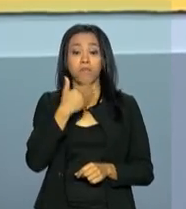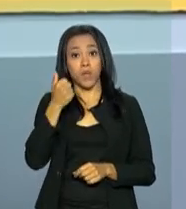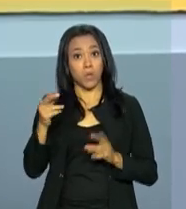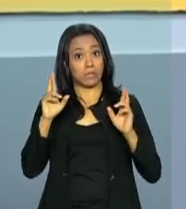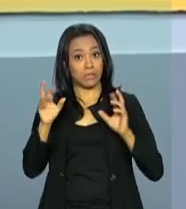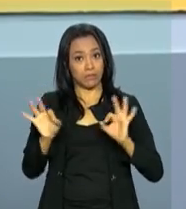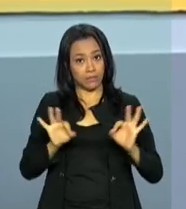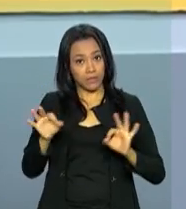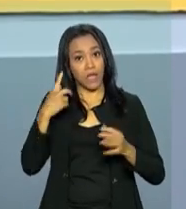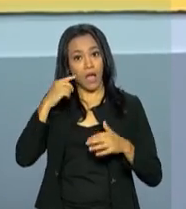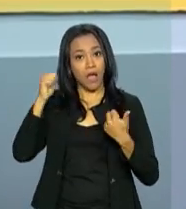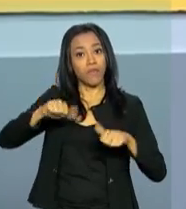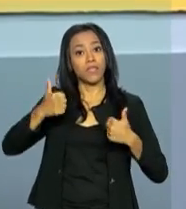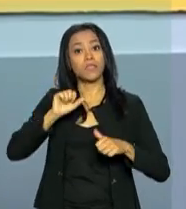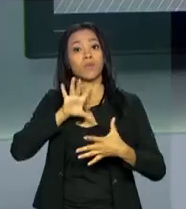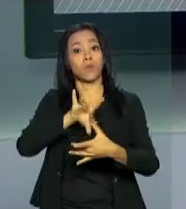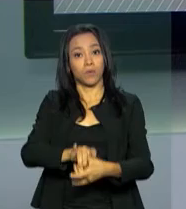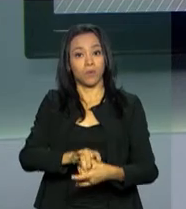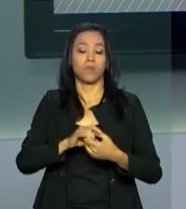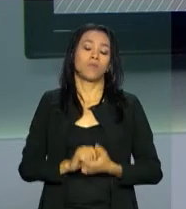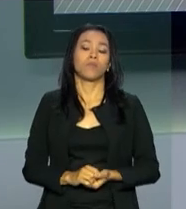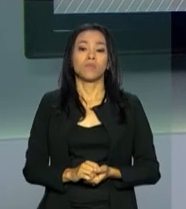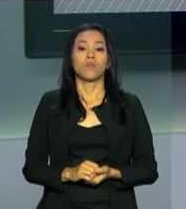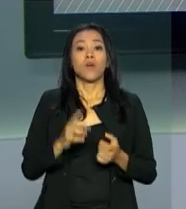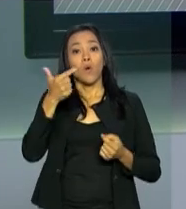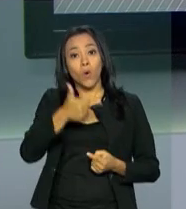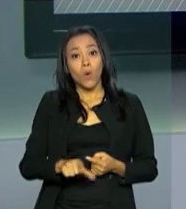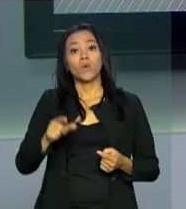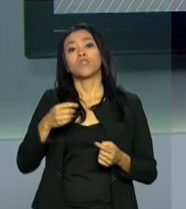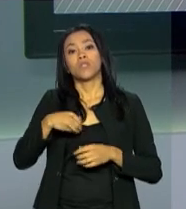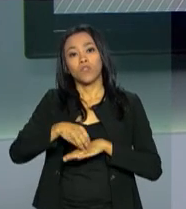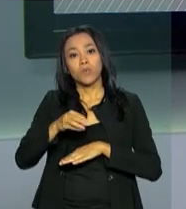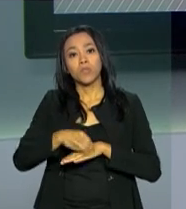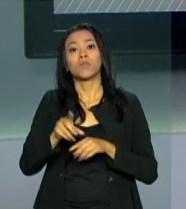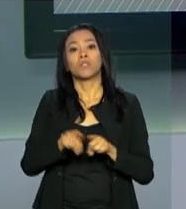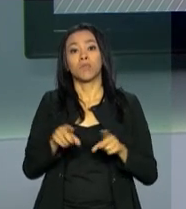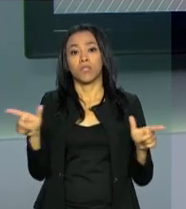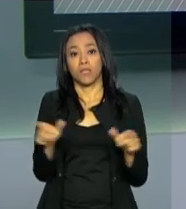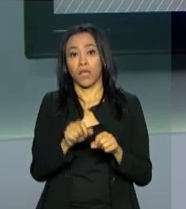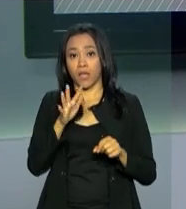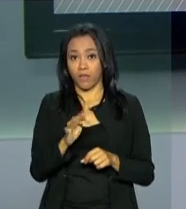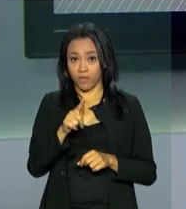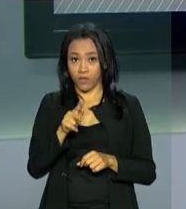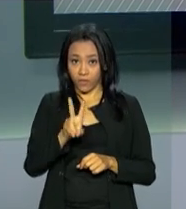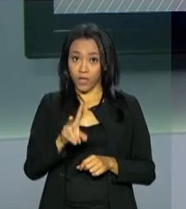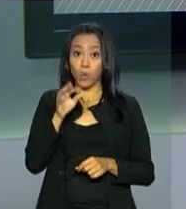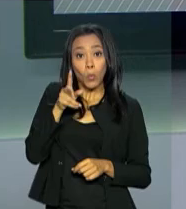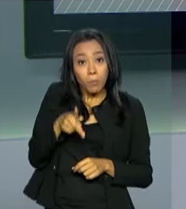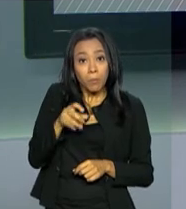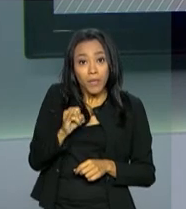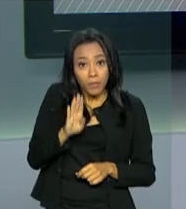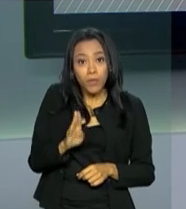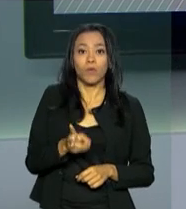quanto das avaliações do cenário econômico outro indicador da fundação getúlio vargas o monitor do pib continua apontando